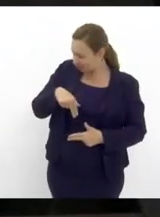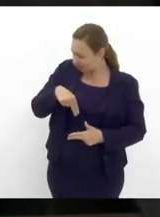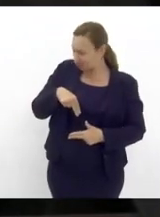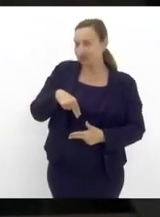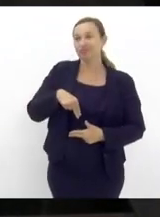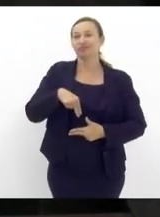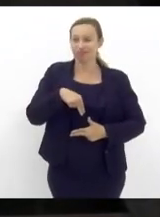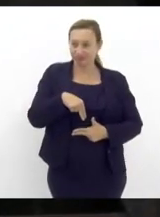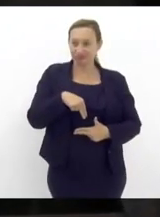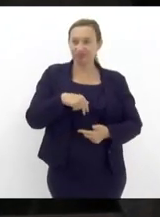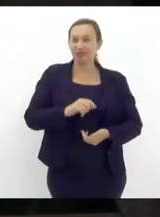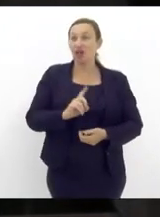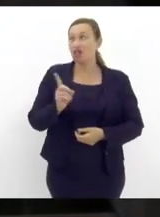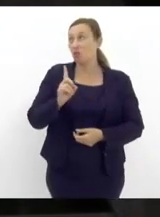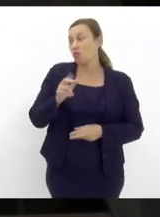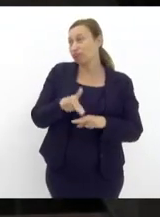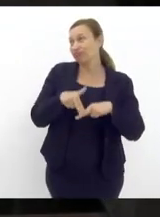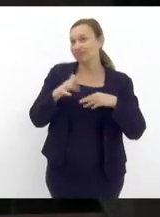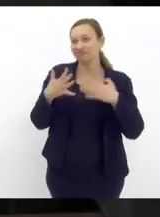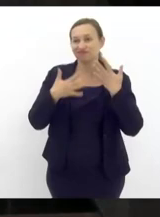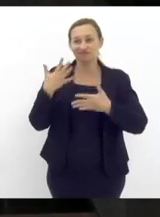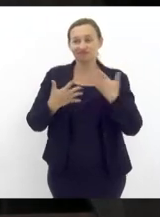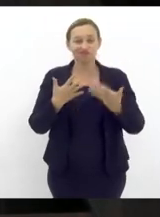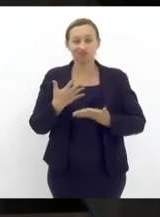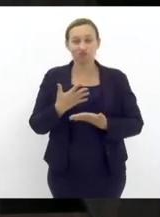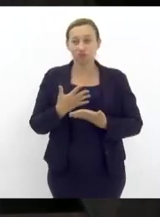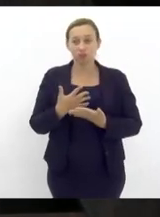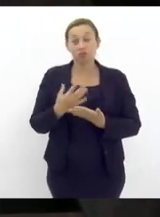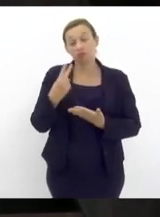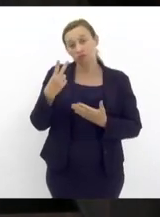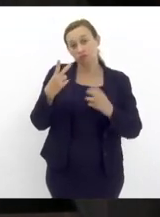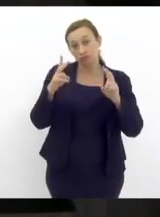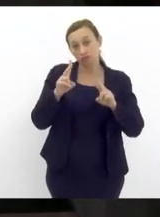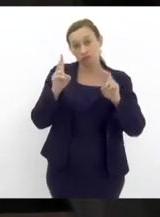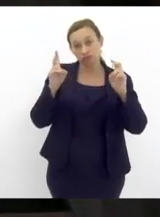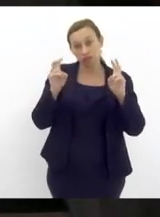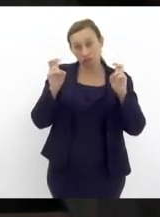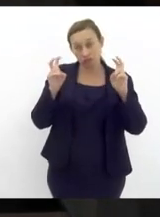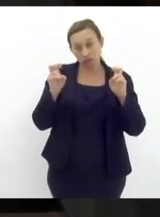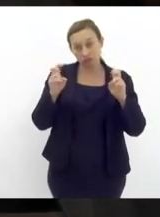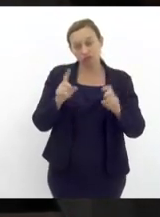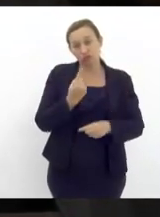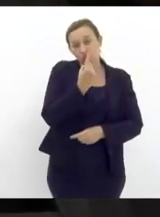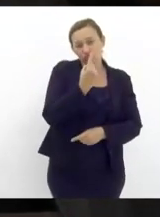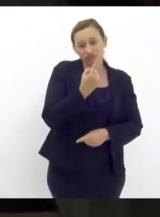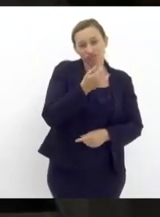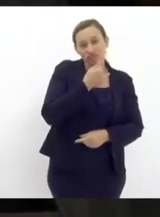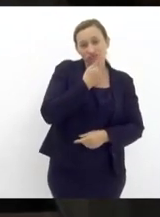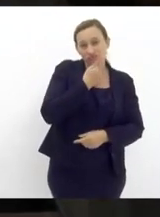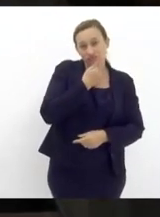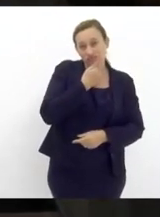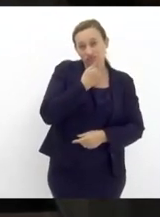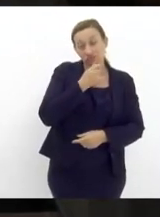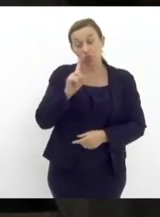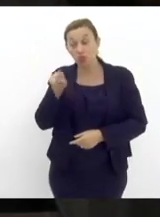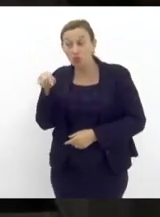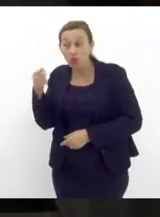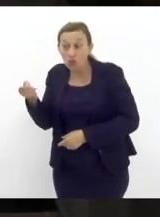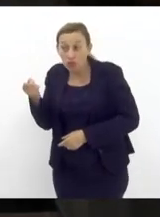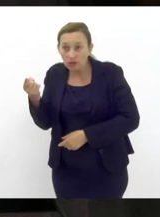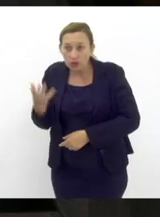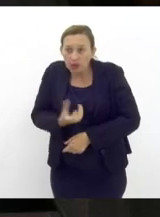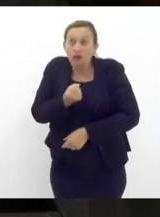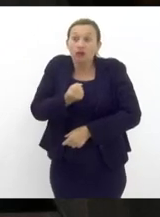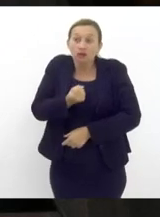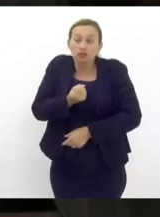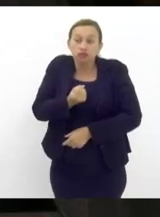nessa Tribuna não é nenhum motivo de alegria são dois assuntos um é de tristeza e o outro é de